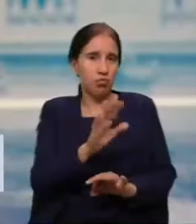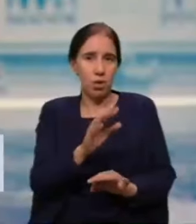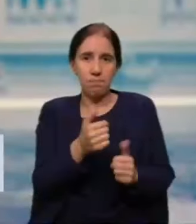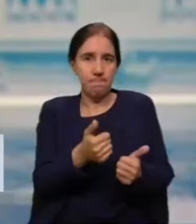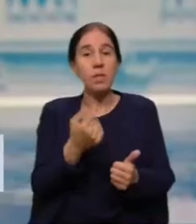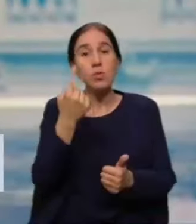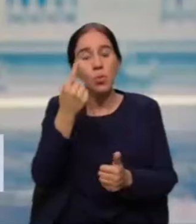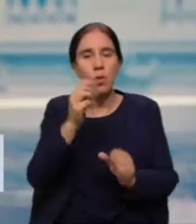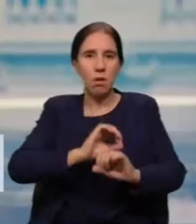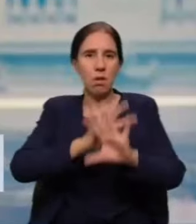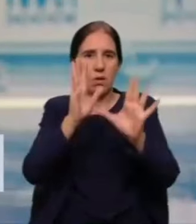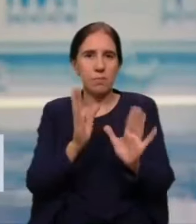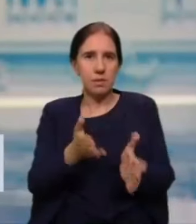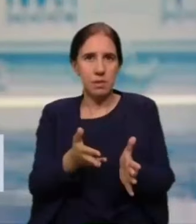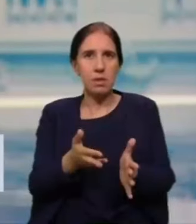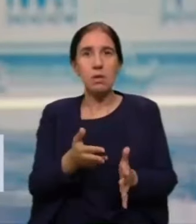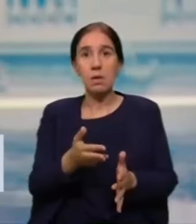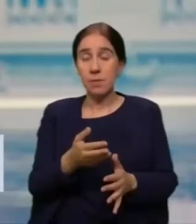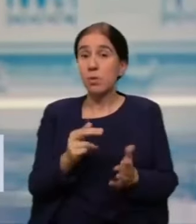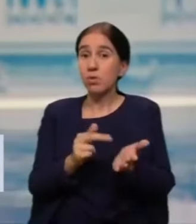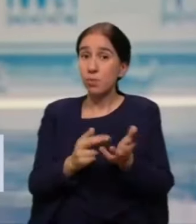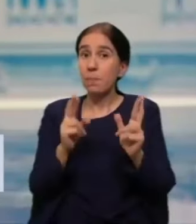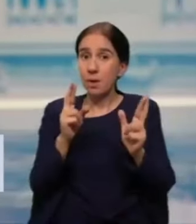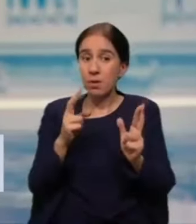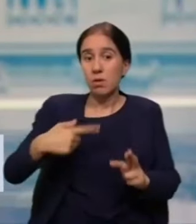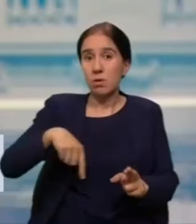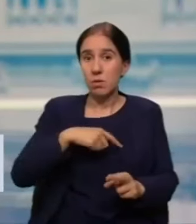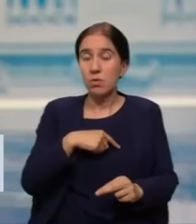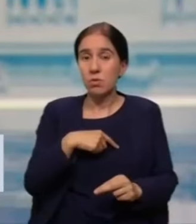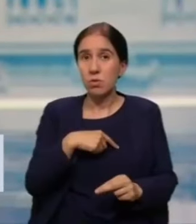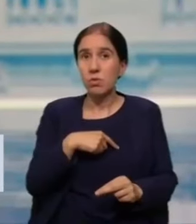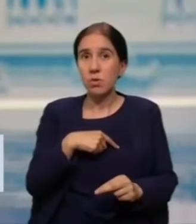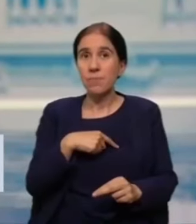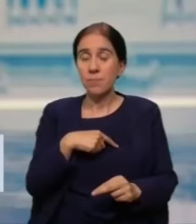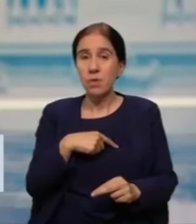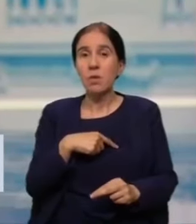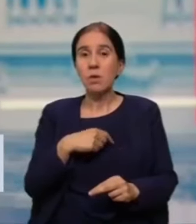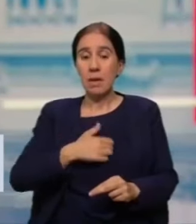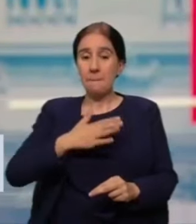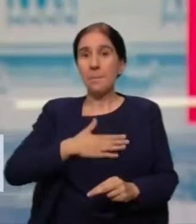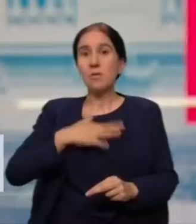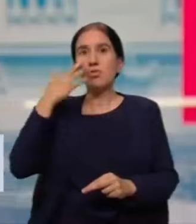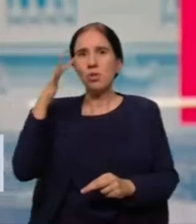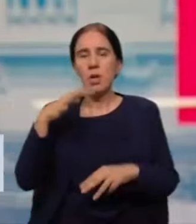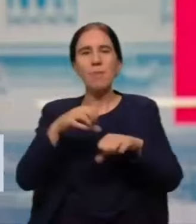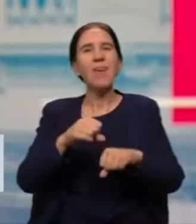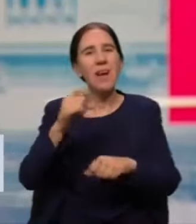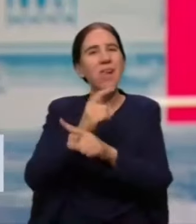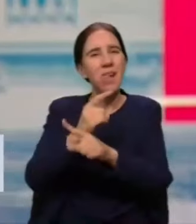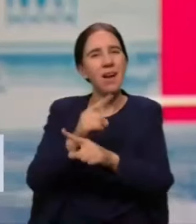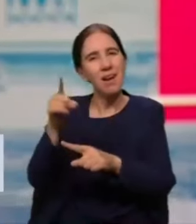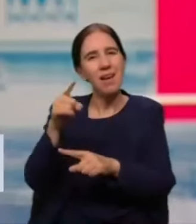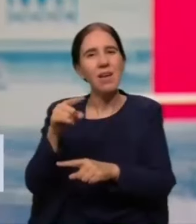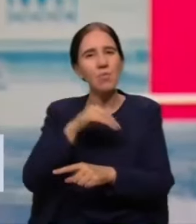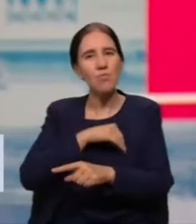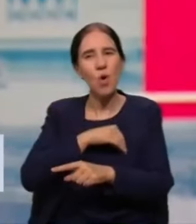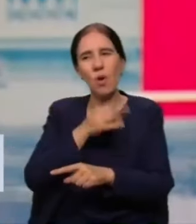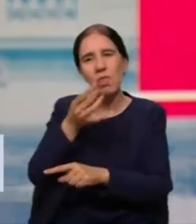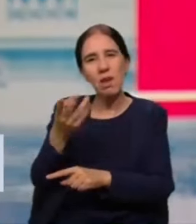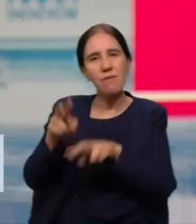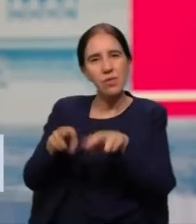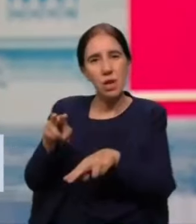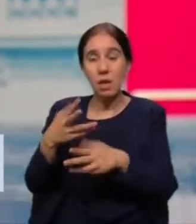coisa que é preciso ter claro. É que só espero que nós não tenhamos uma multinacional estrangeira, olha, aquelas das tais que recebem benefícios